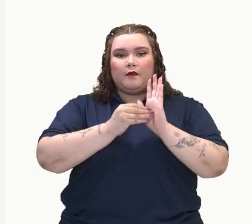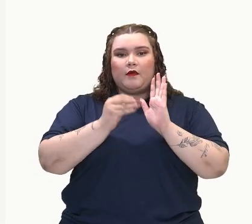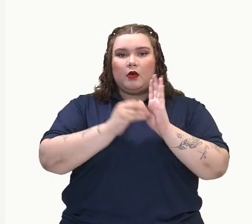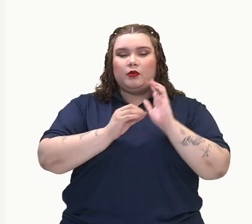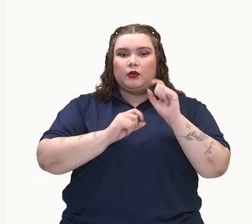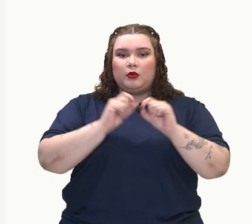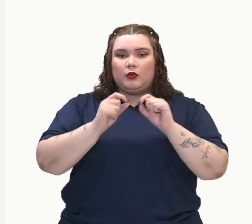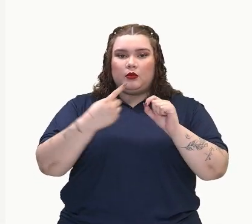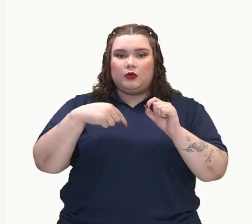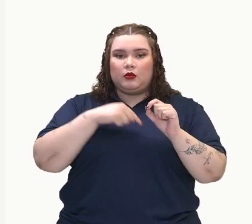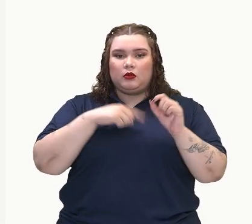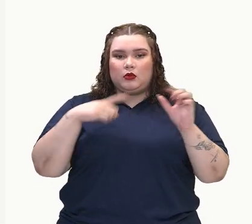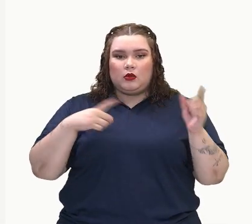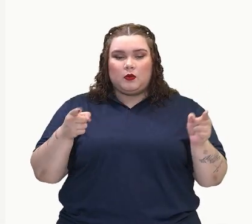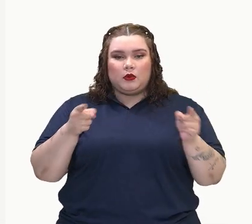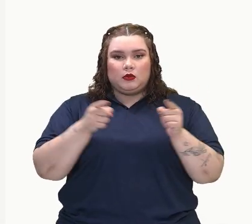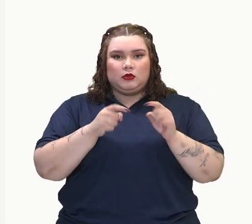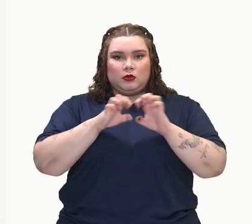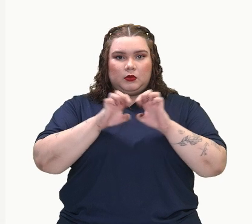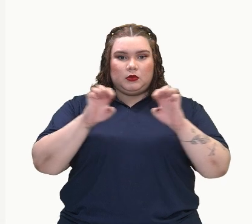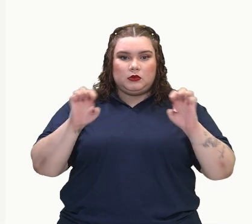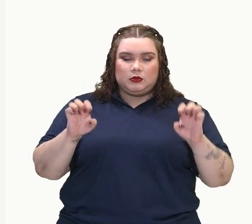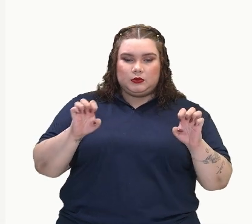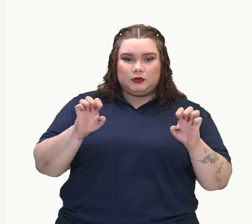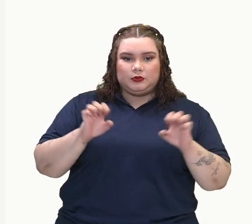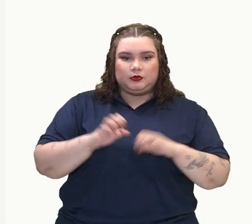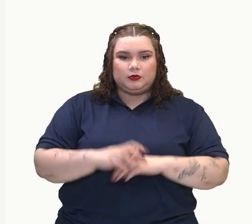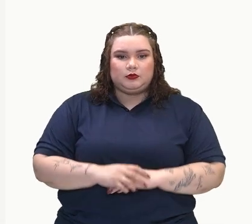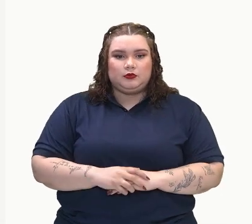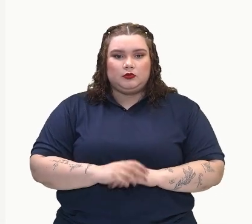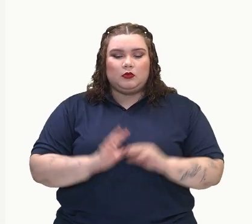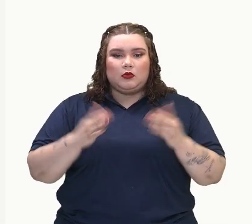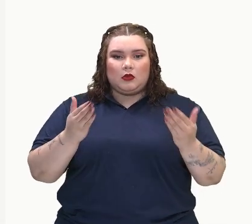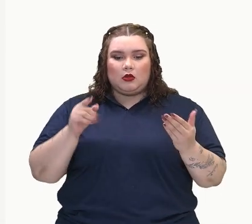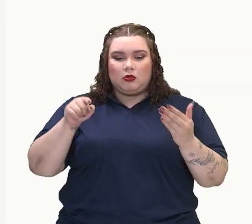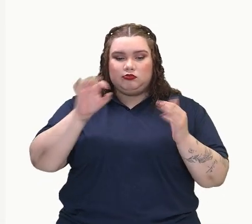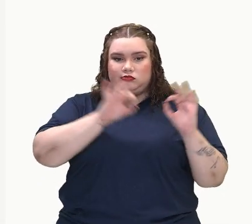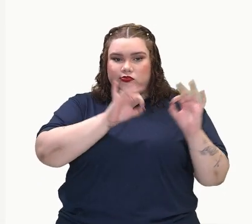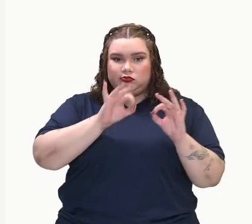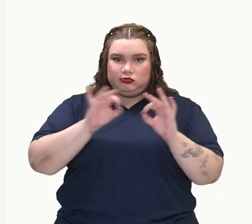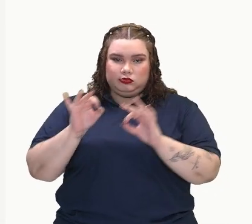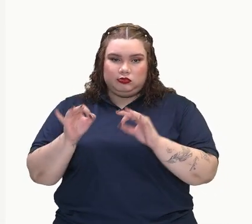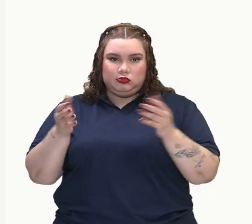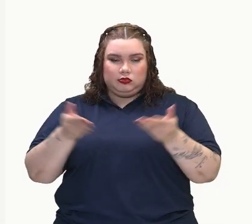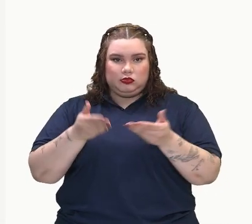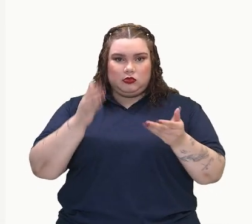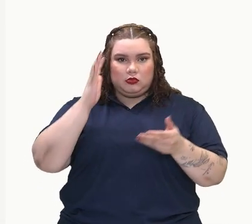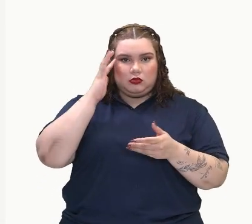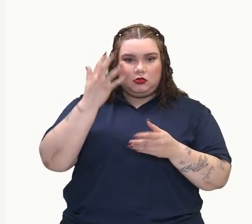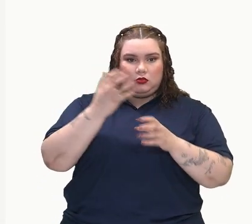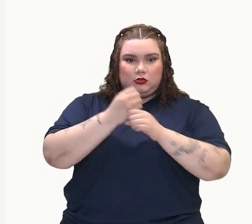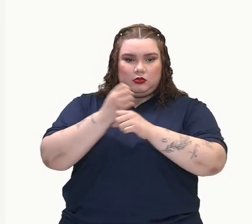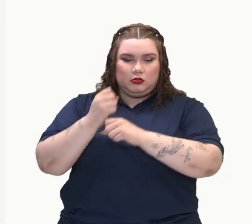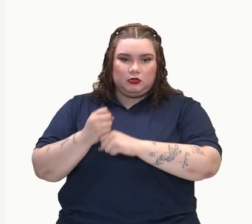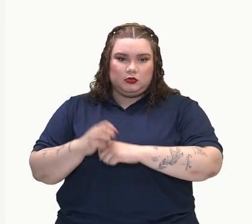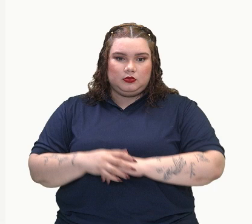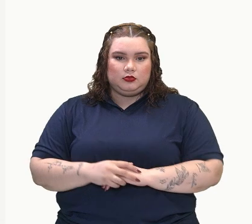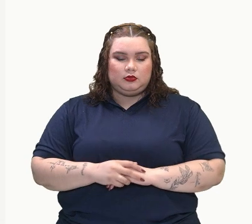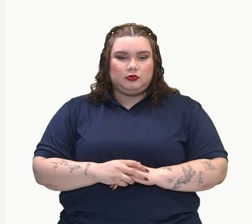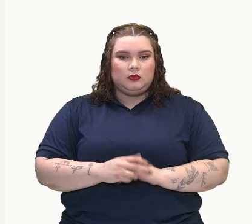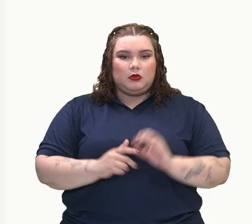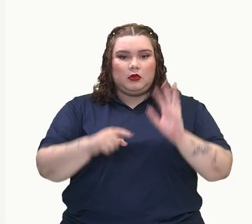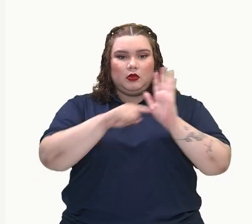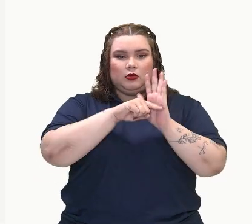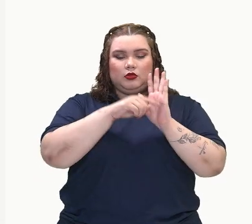nossa forma reduzida da equação da circunferência? Reduzir esses termos semelhantes. Menos 4, menos 9, menos